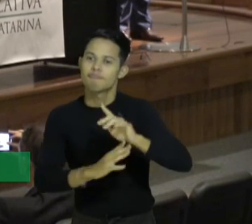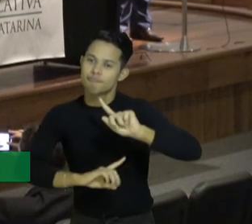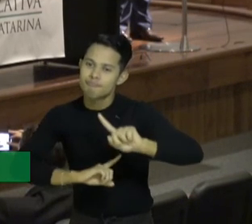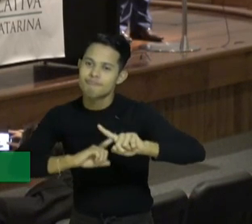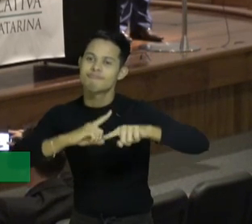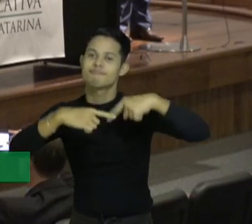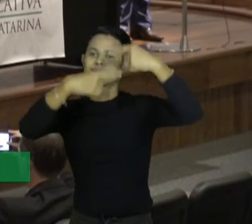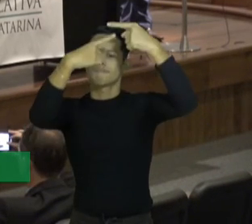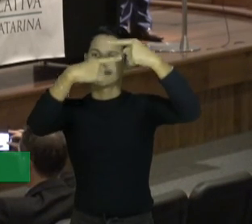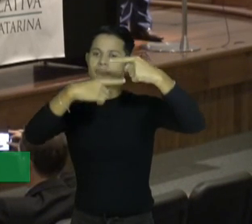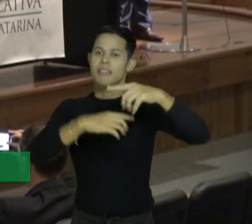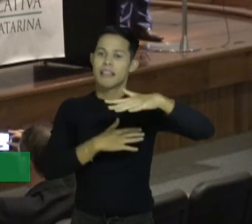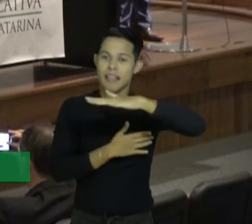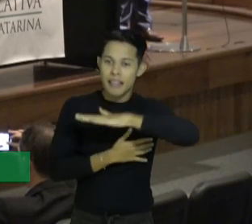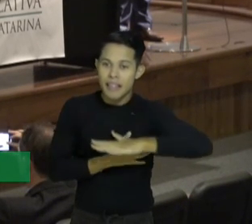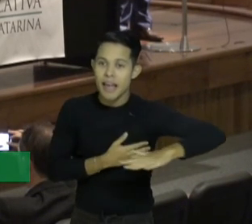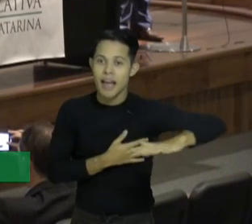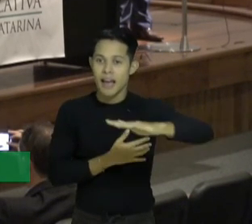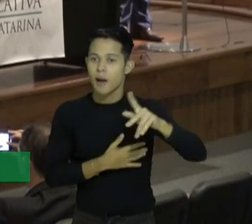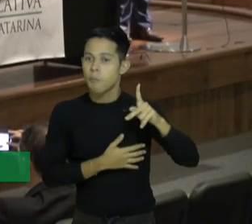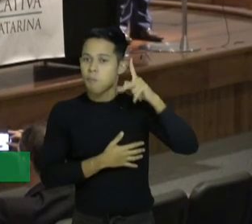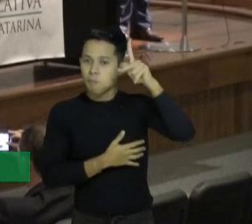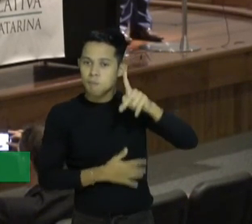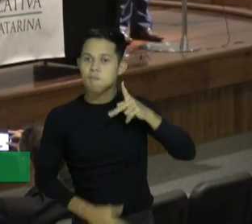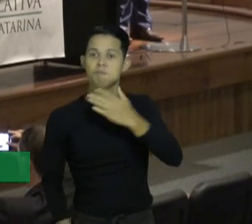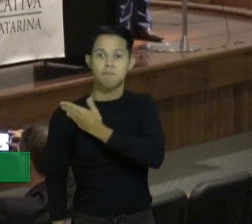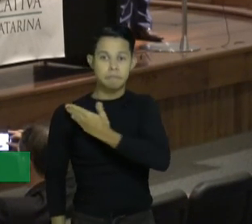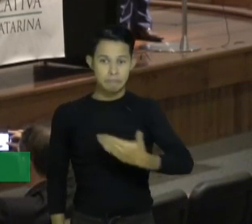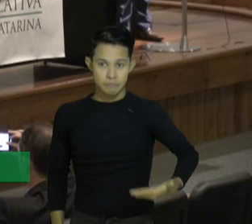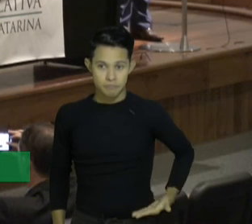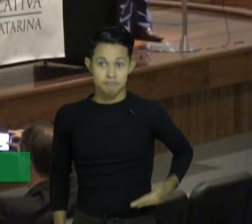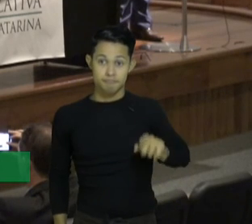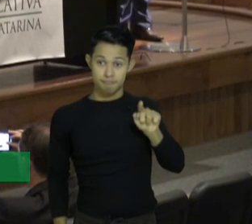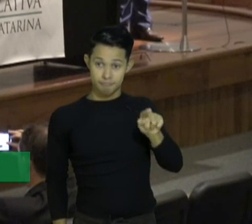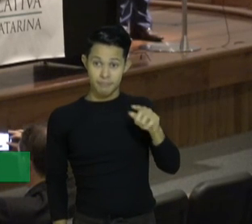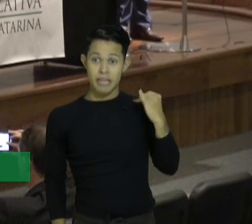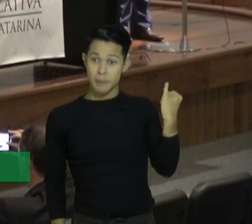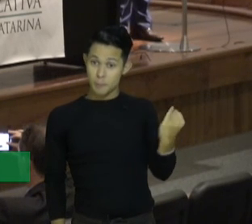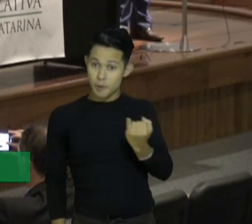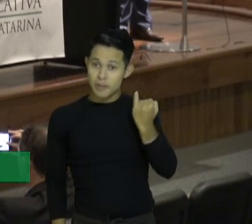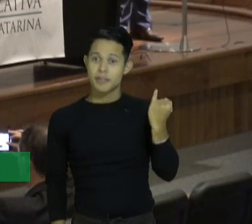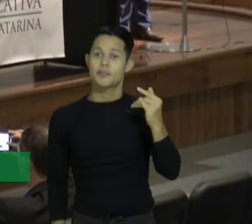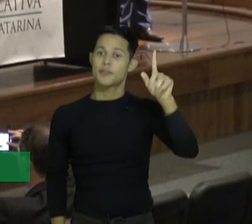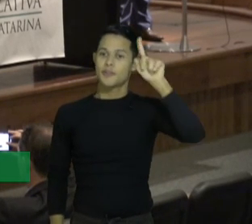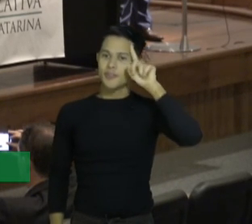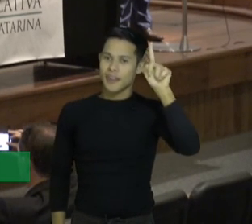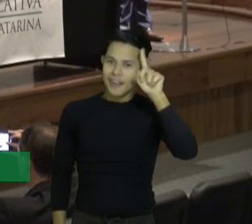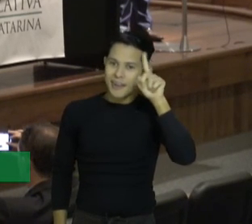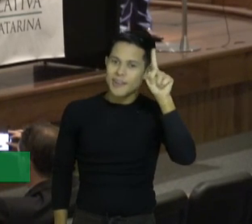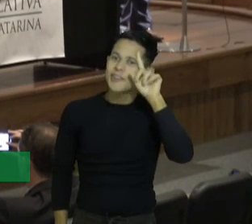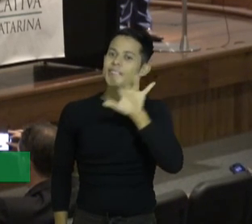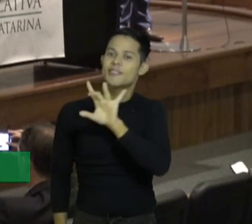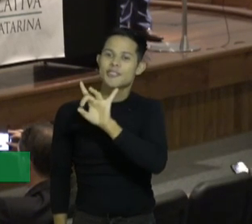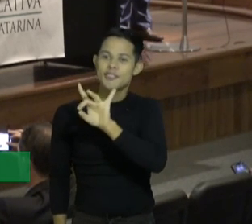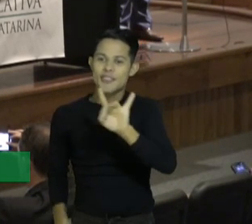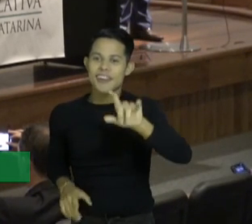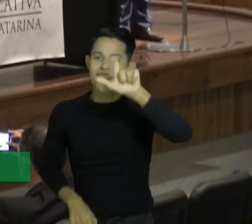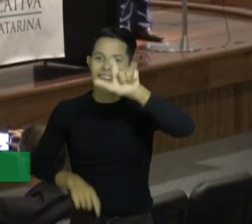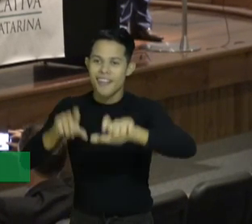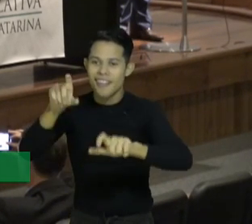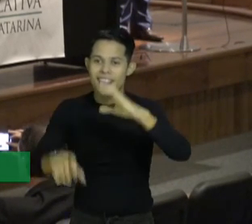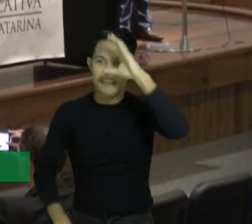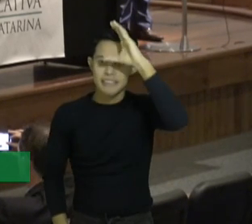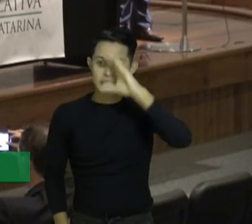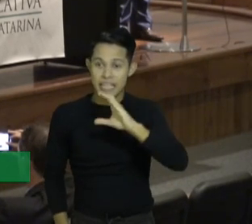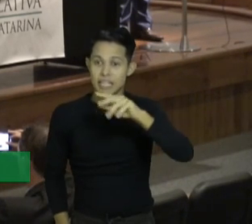termos de concretização de políticas públicas que são tão importantes para o dia a dia de cada Cidadão em especial do nosso